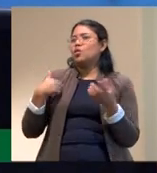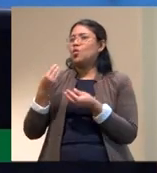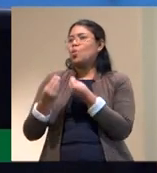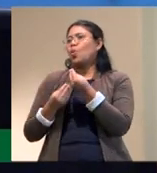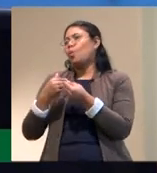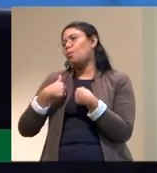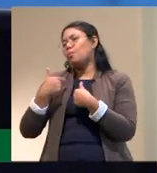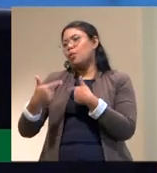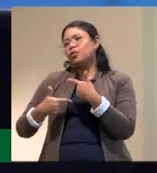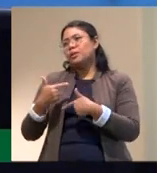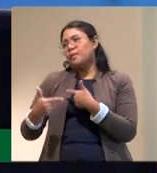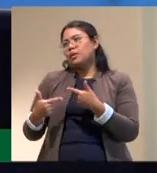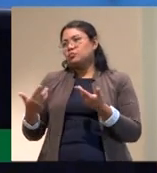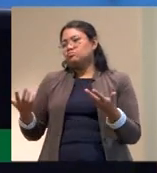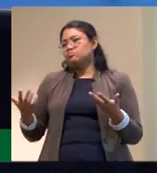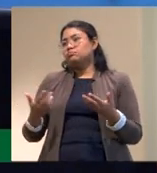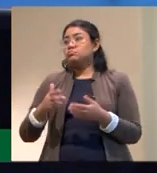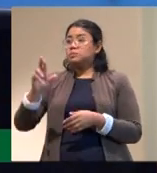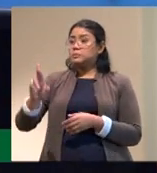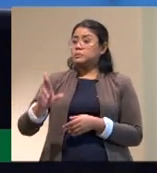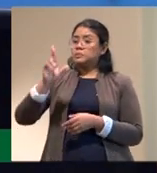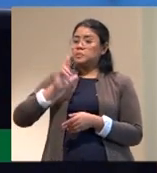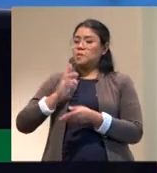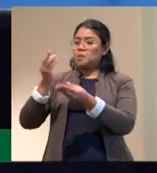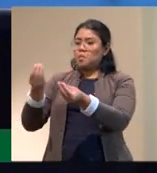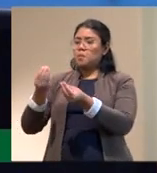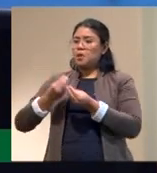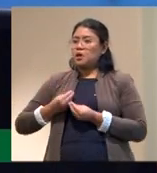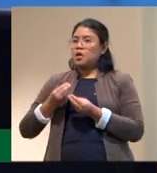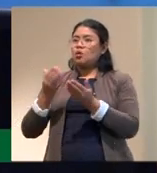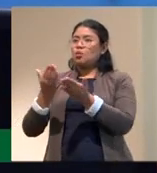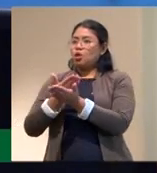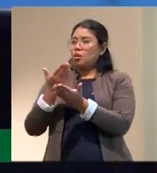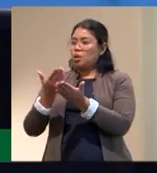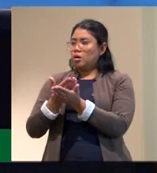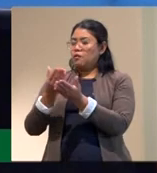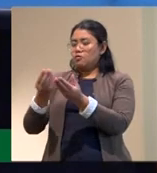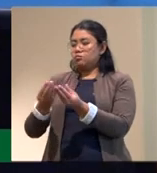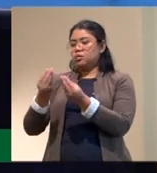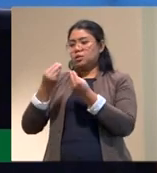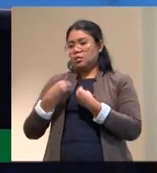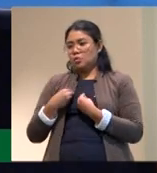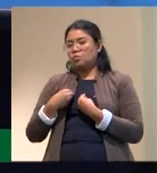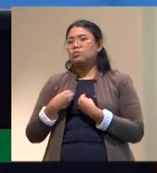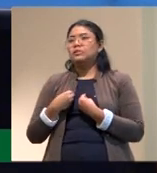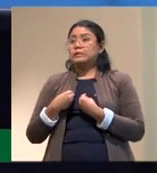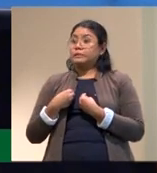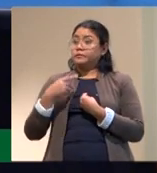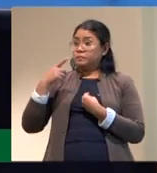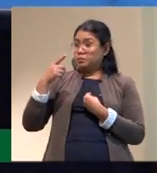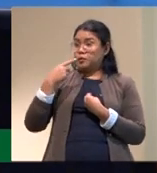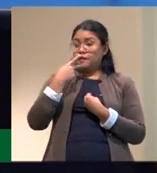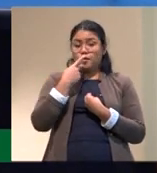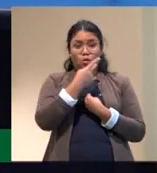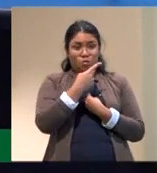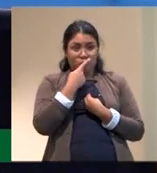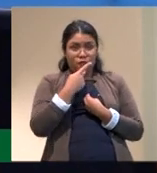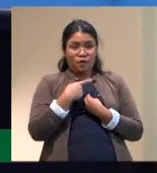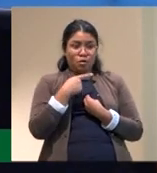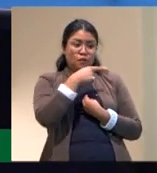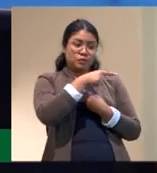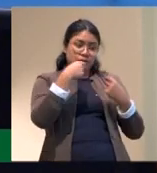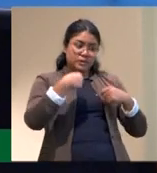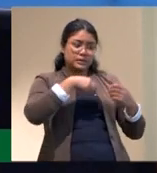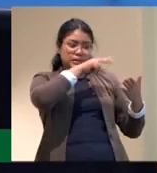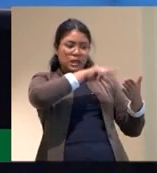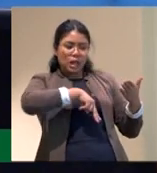planejo? E ela me entregou um livro do Piaget, né, e disse, não, você tem que estudar isso aqui,